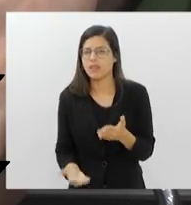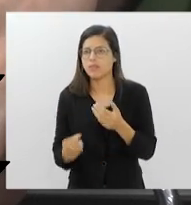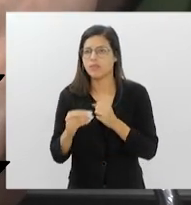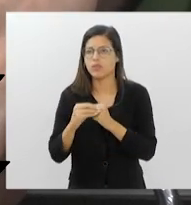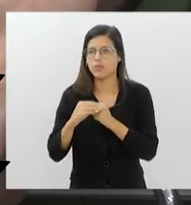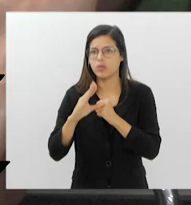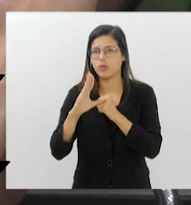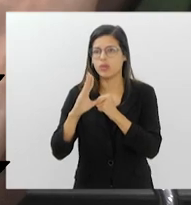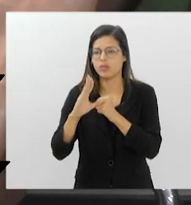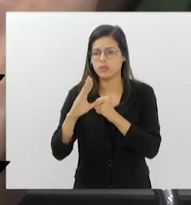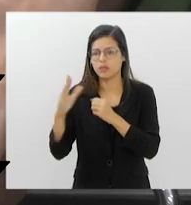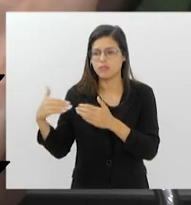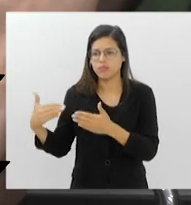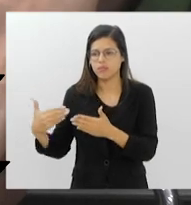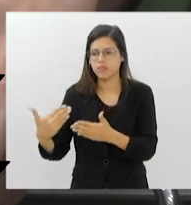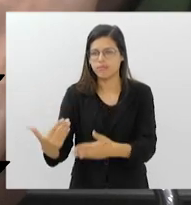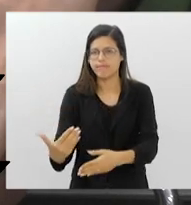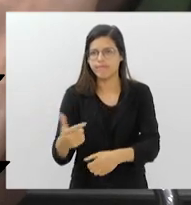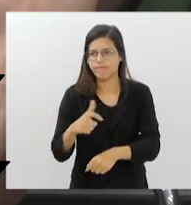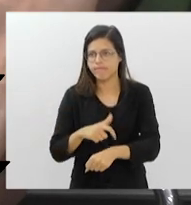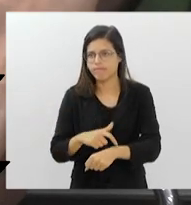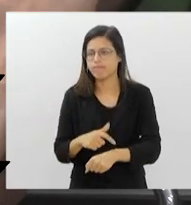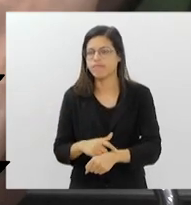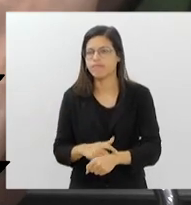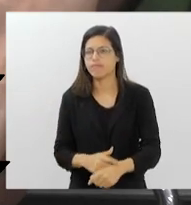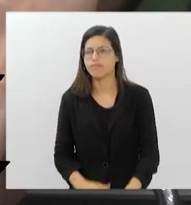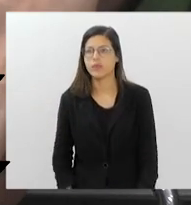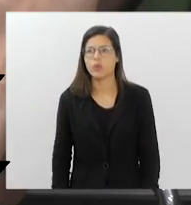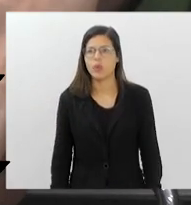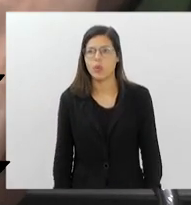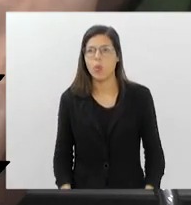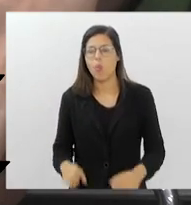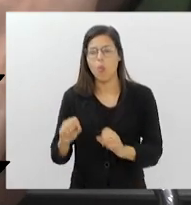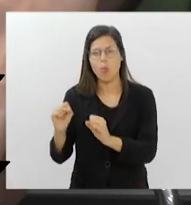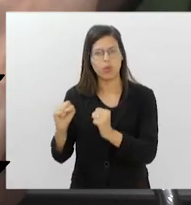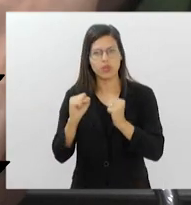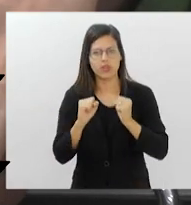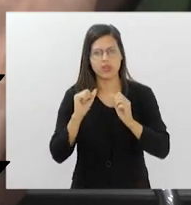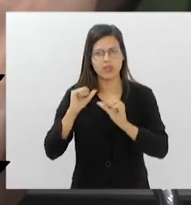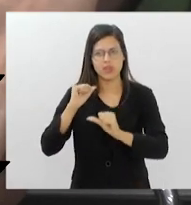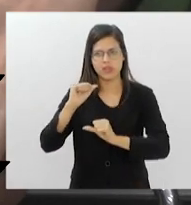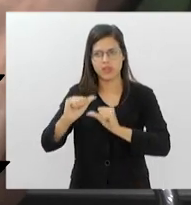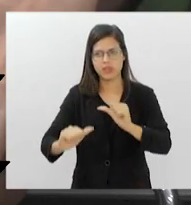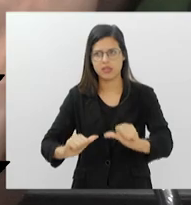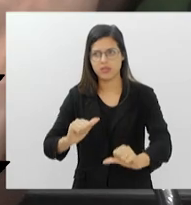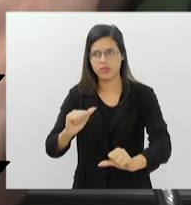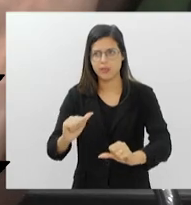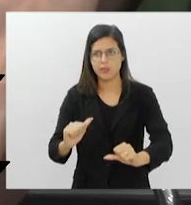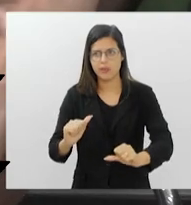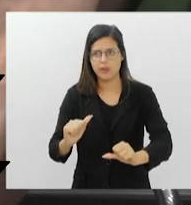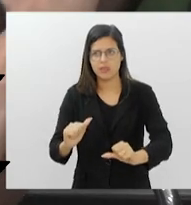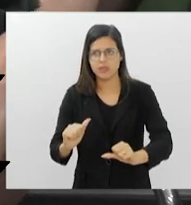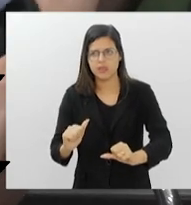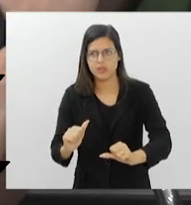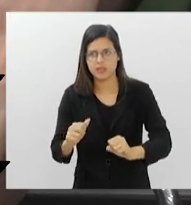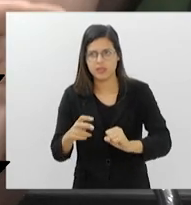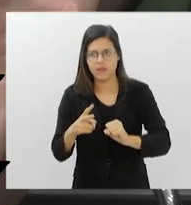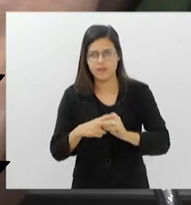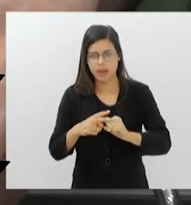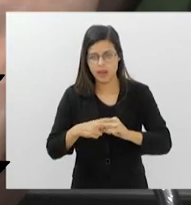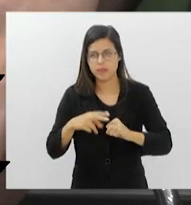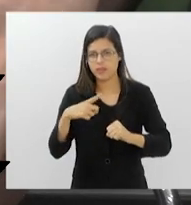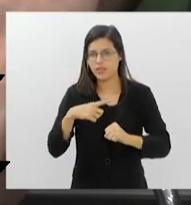ao longo do tempo o o poder transformador do verbo né por isso que tá lá em